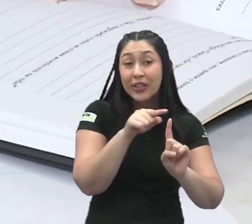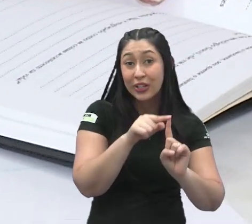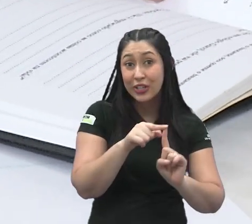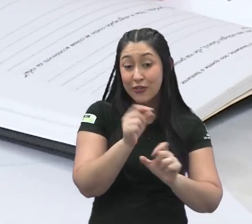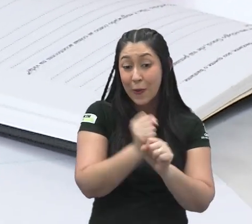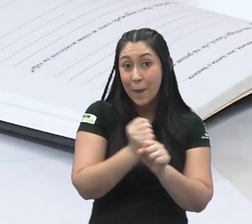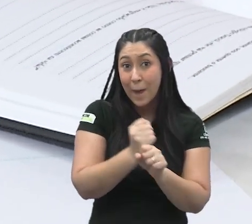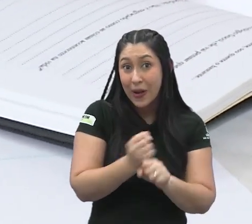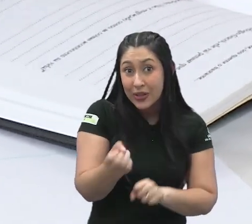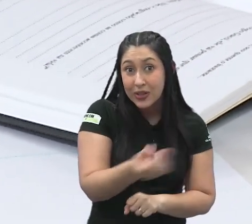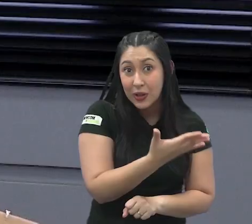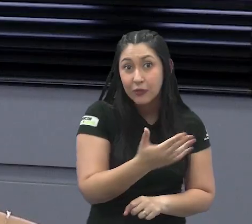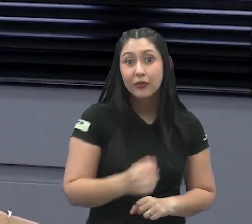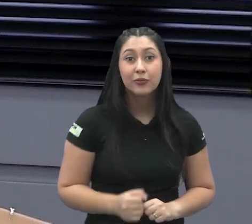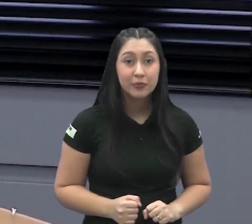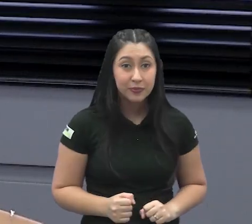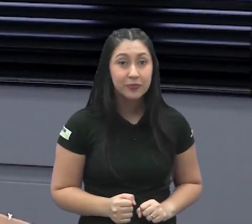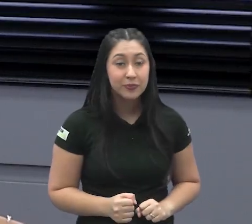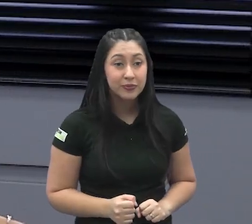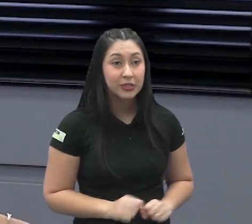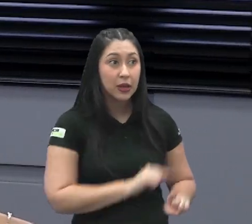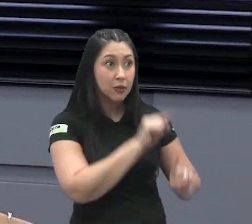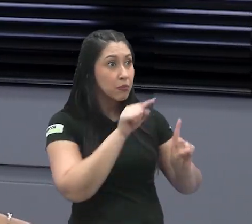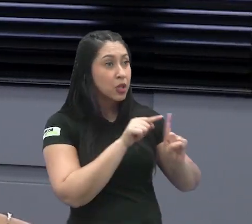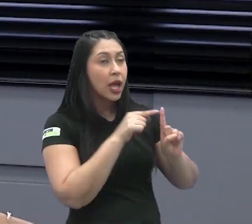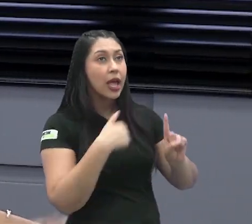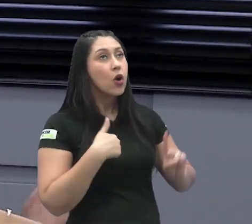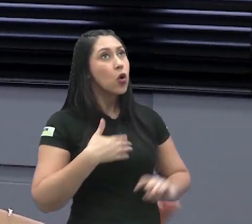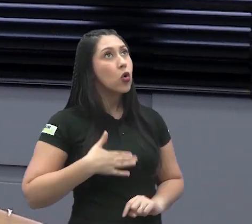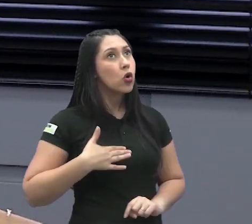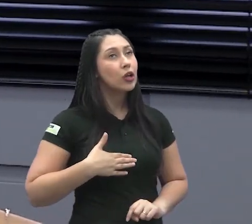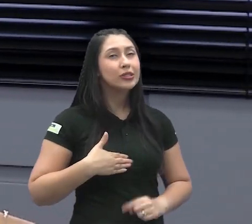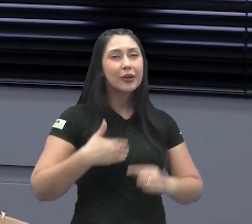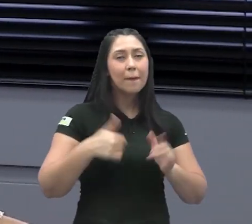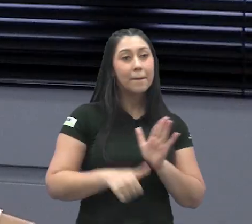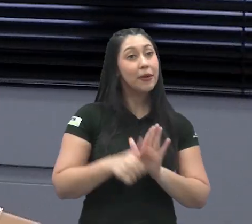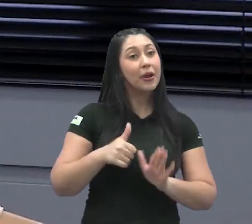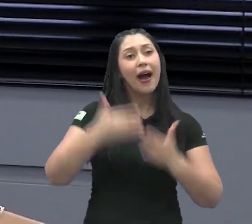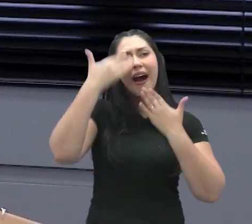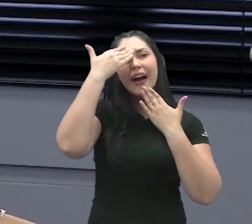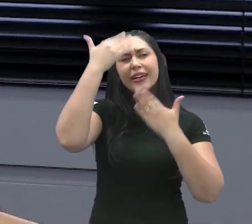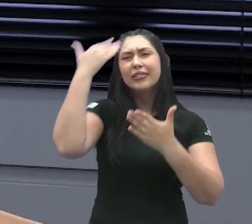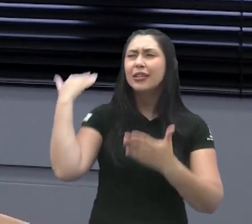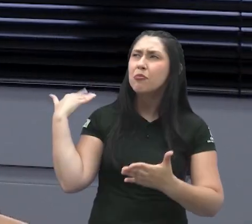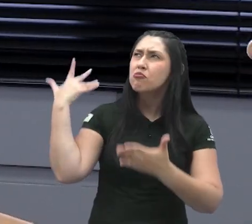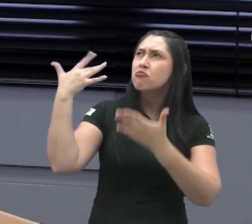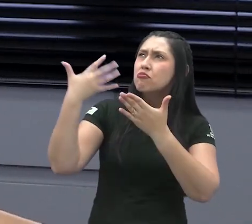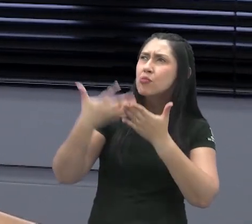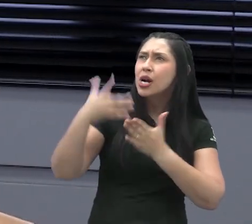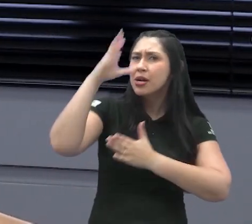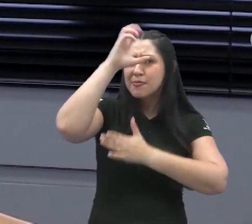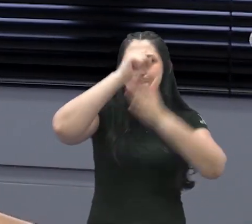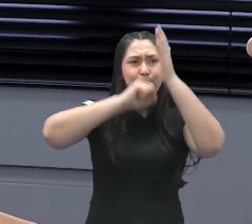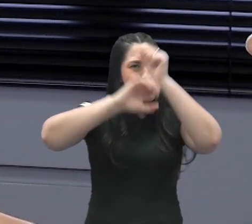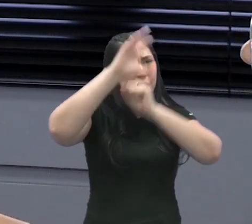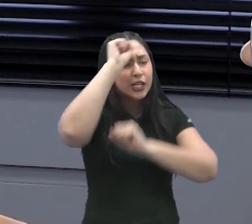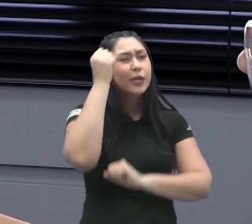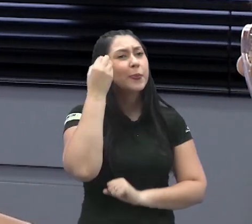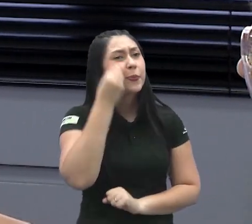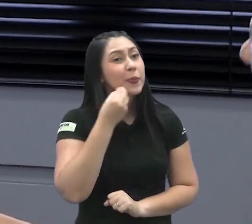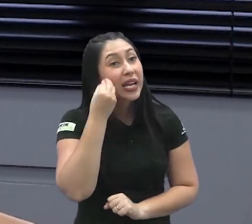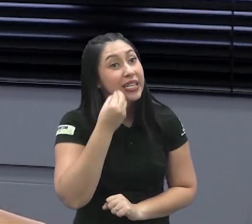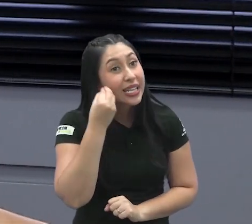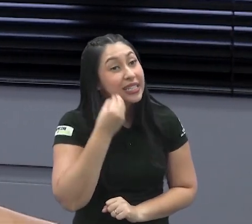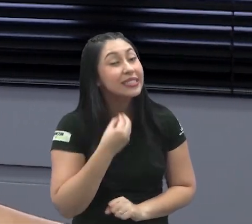objetivos para o ano seguinte. Para o ano seguinte. Então, eu gosto de começar agradecendo tudo que eu aprendi, todas as experiências